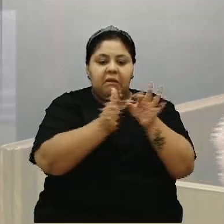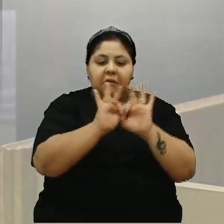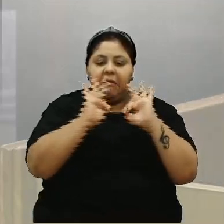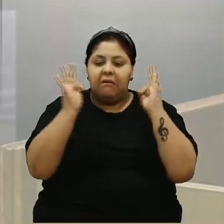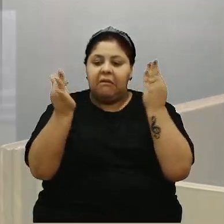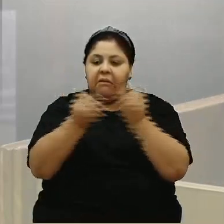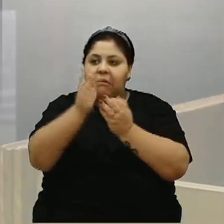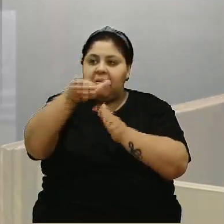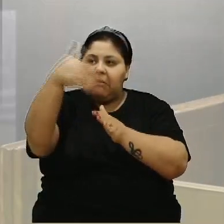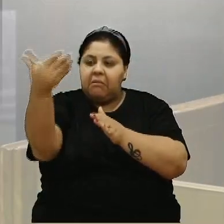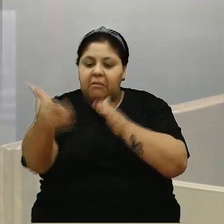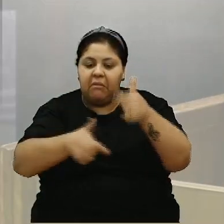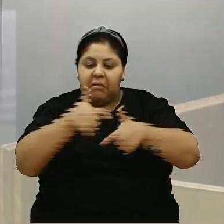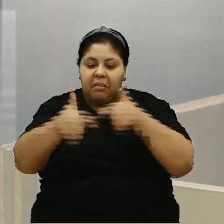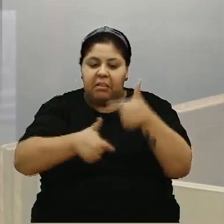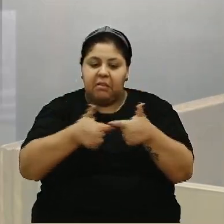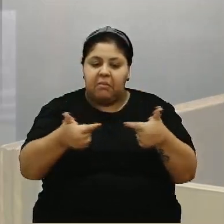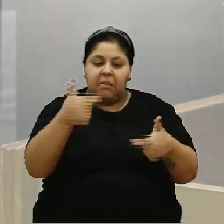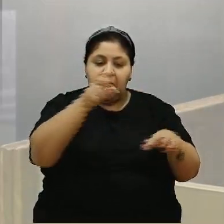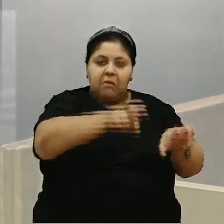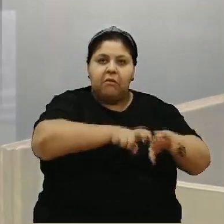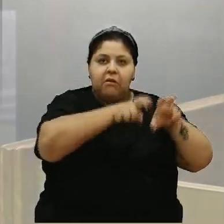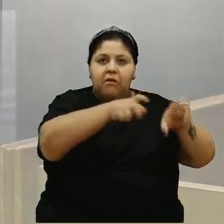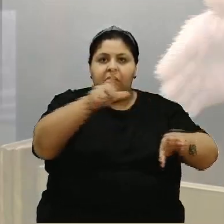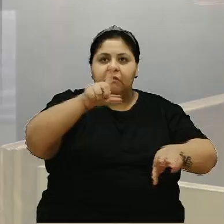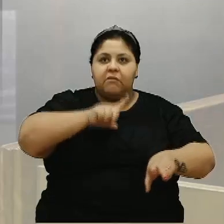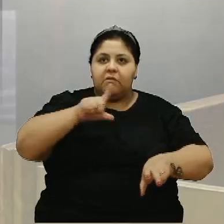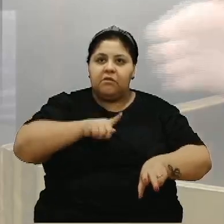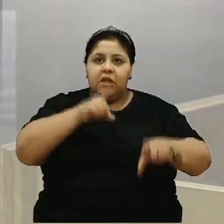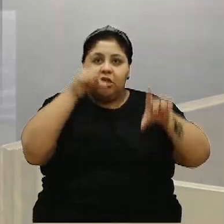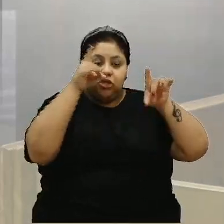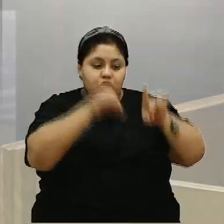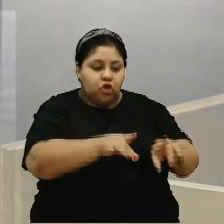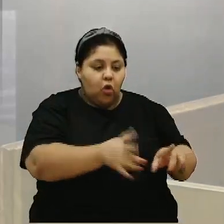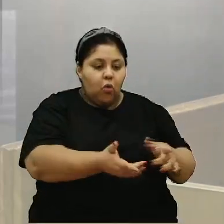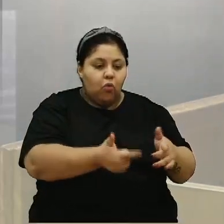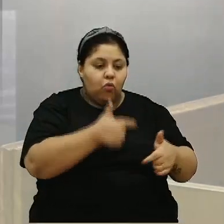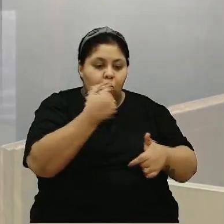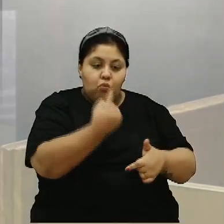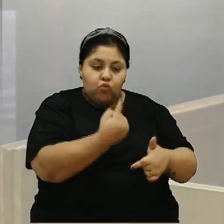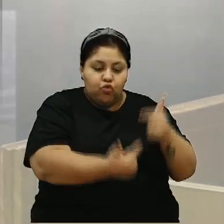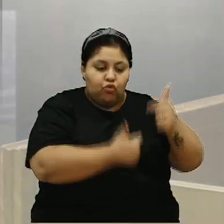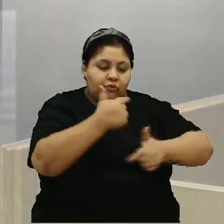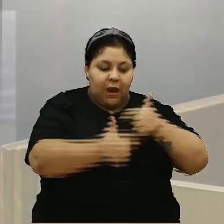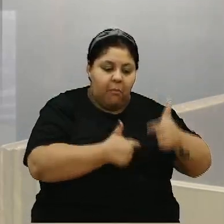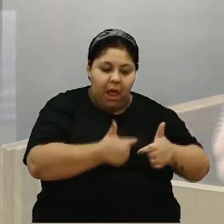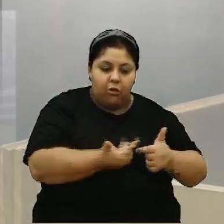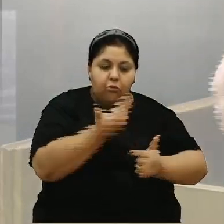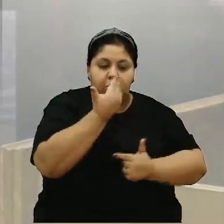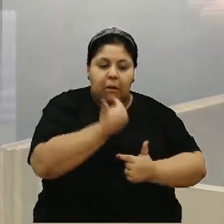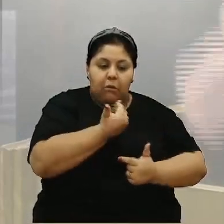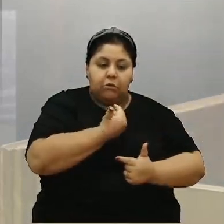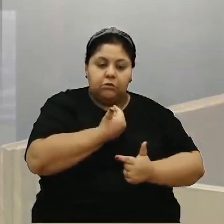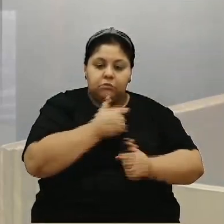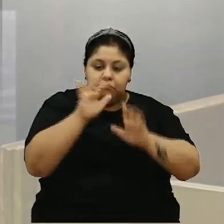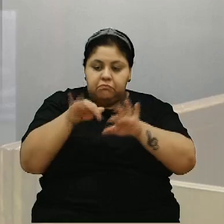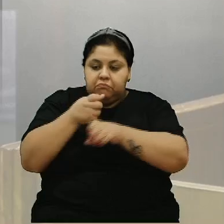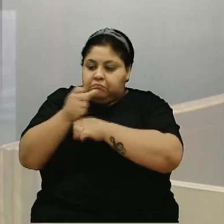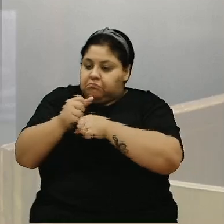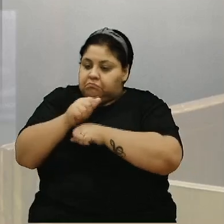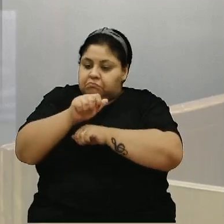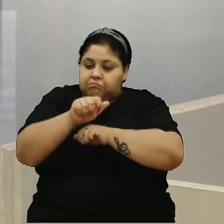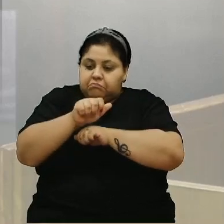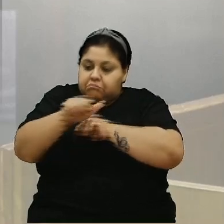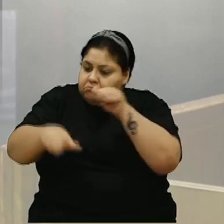fora e que trabalham para esse agricultor e que tem só aquele meio de sustento. E que no fim do ano vão estar tudo na